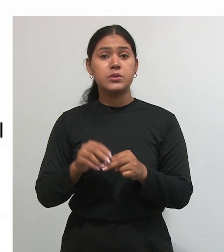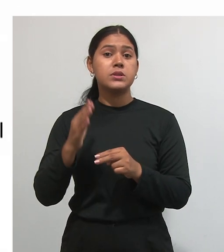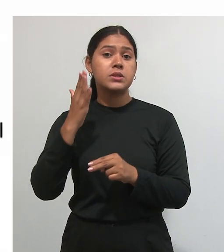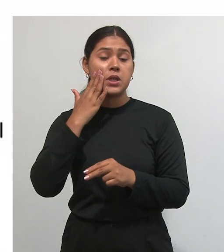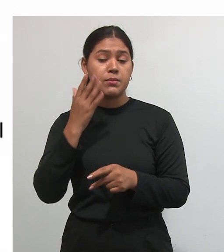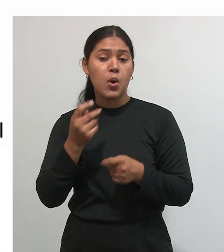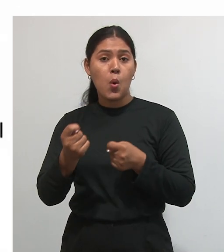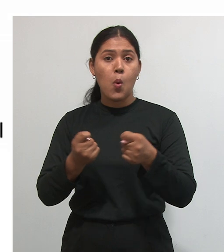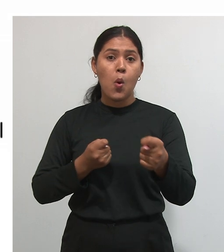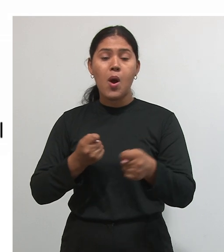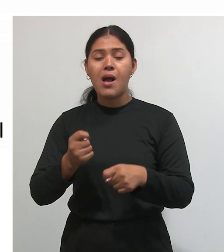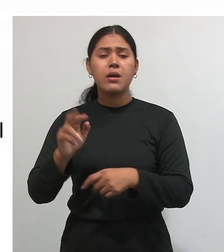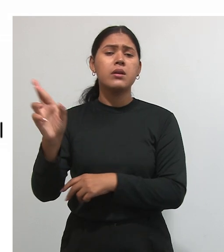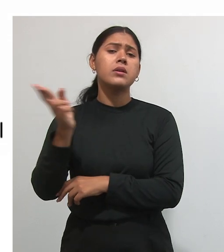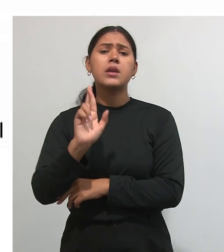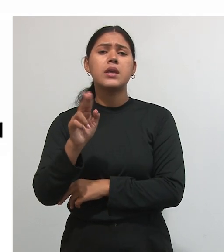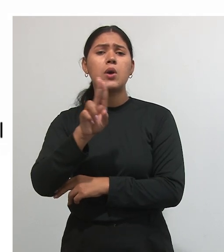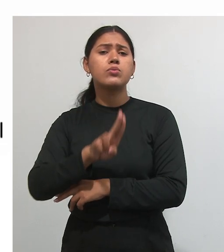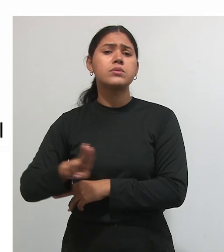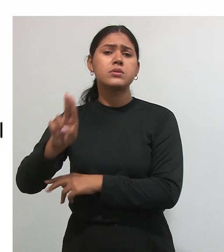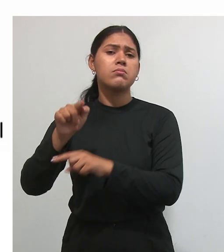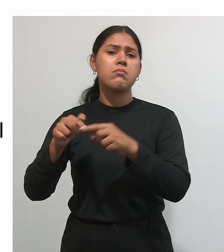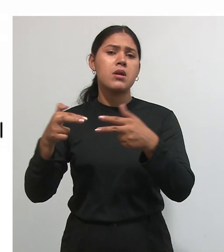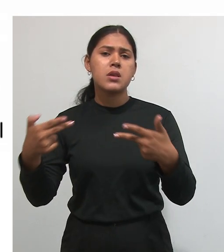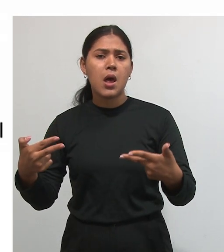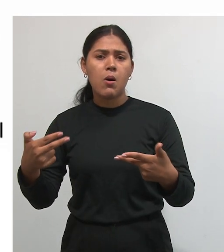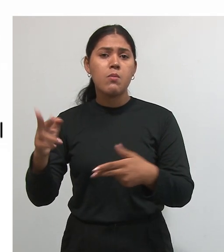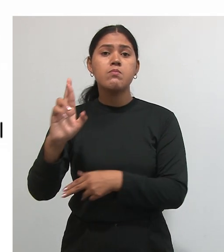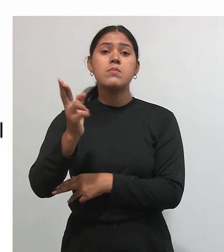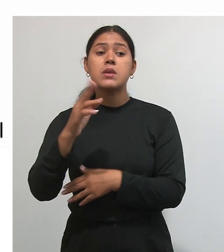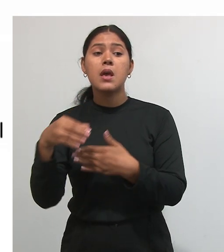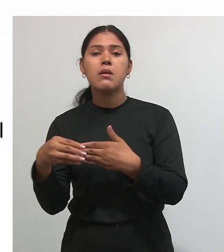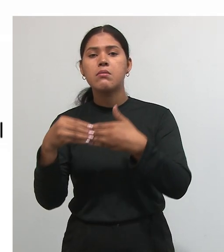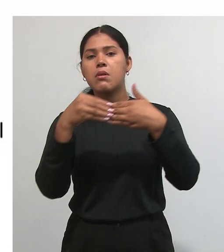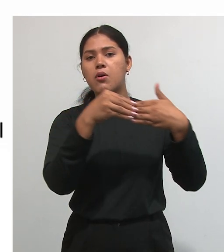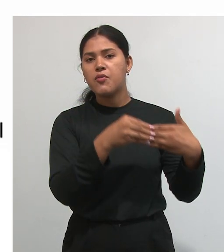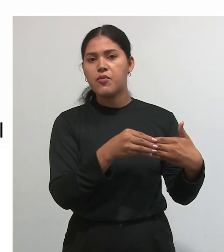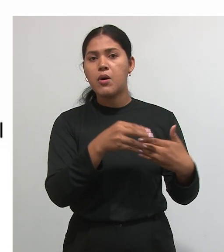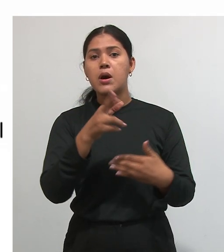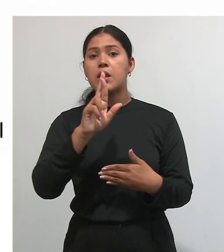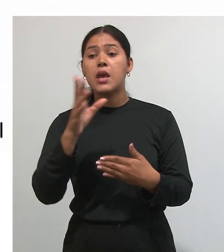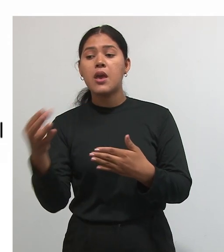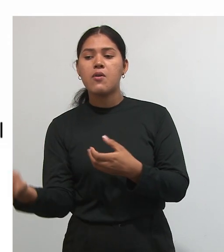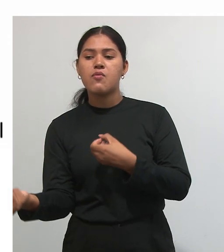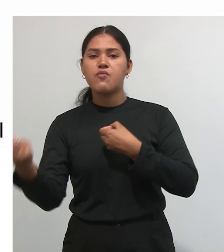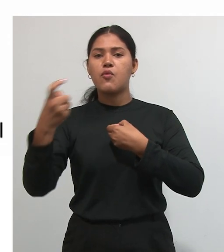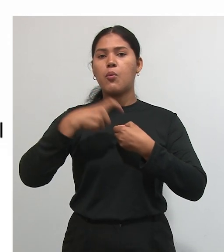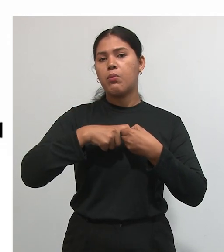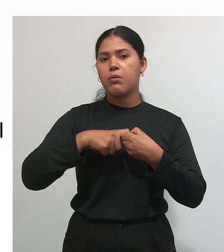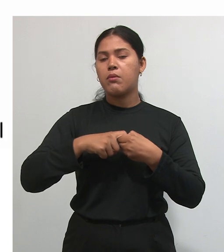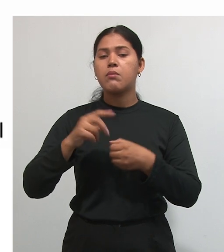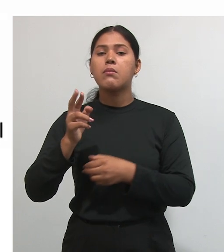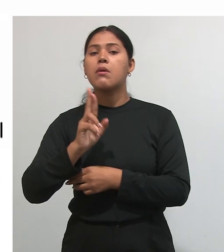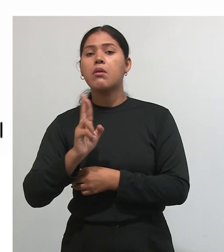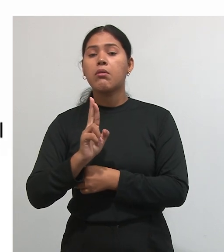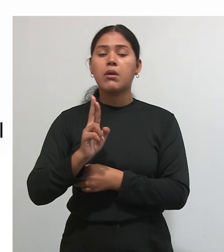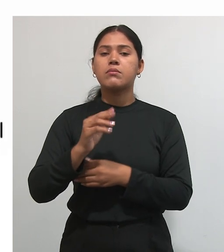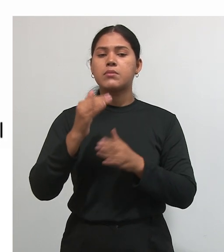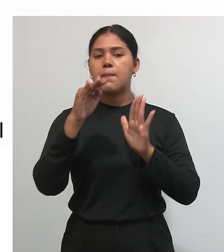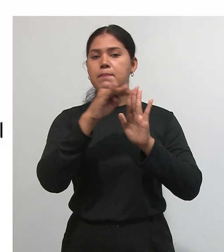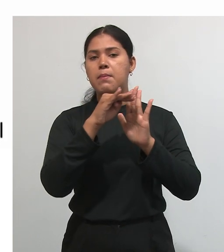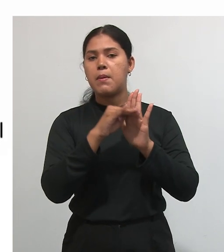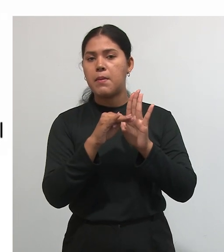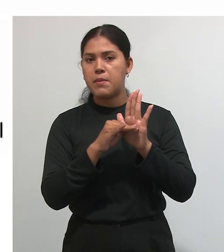vai identificar o responsável. Ah, tal computador está com qual servidor público? Com qual